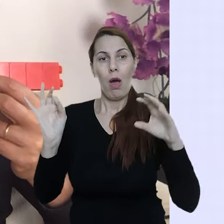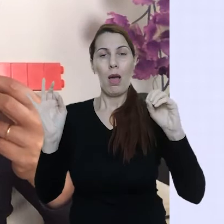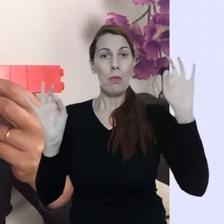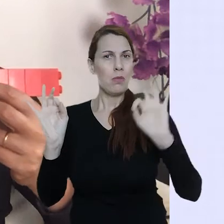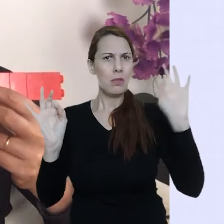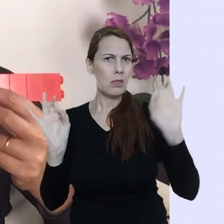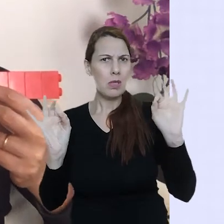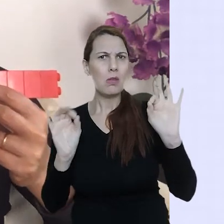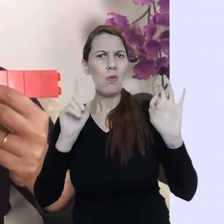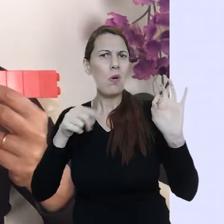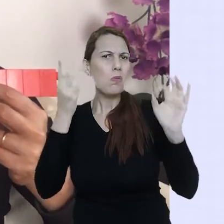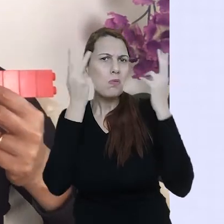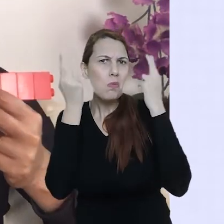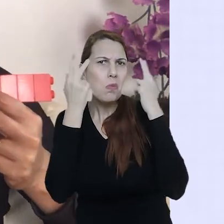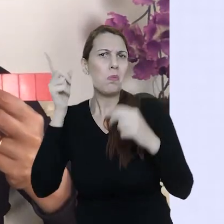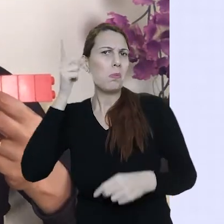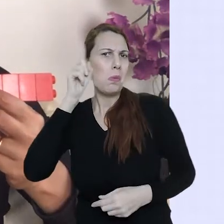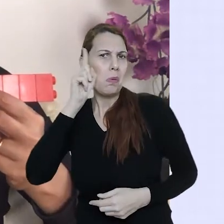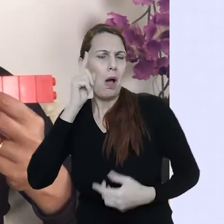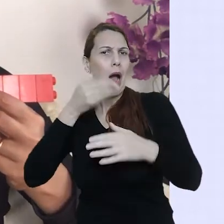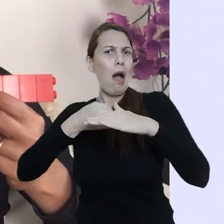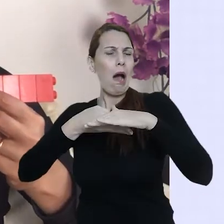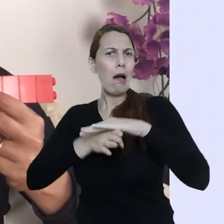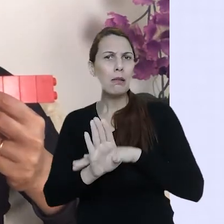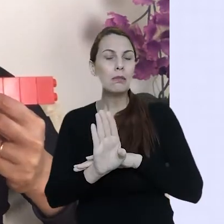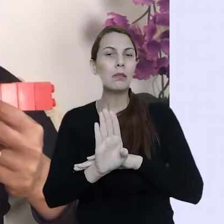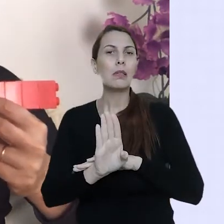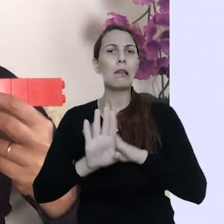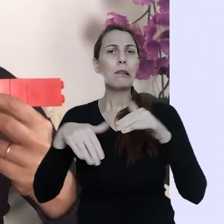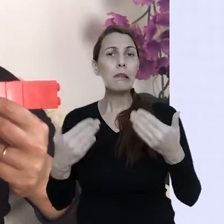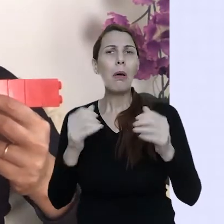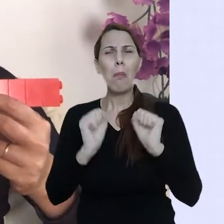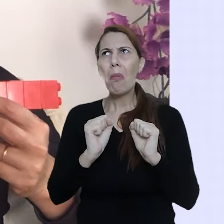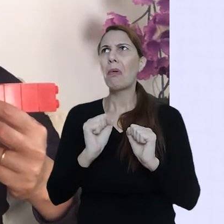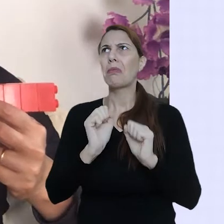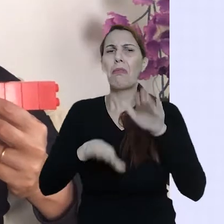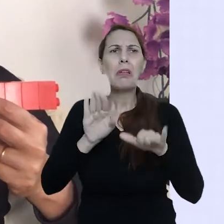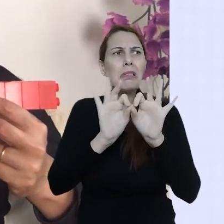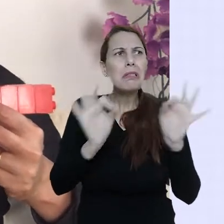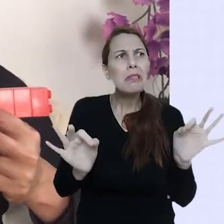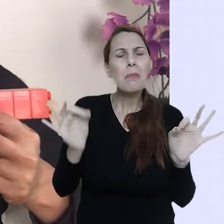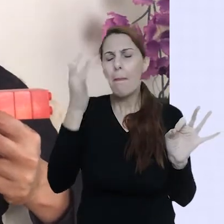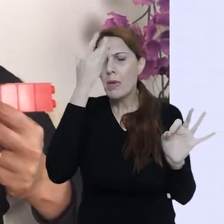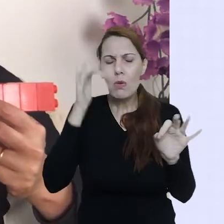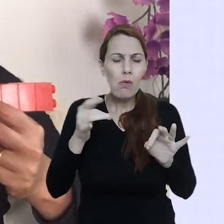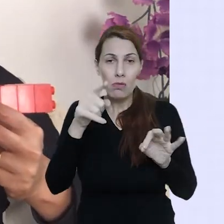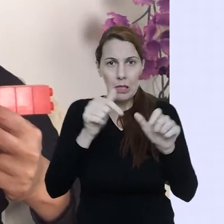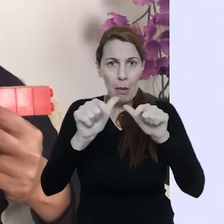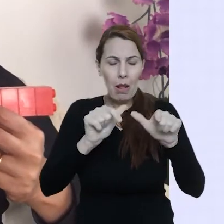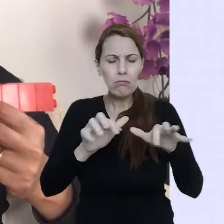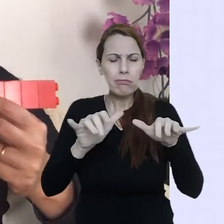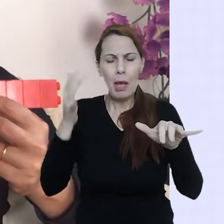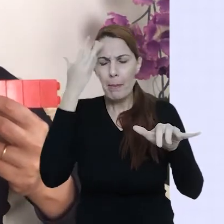40% é a rotina diária. Apagar incêndio pode ser coisa simples, alguém te interrompe,